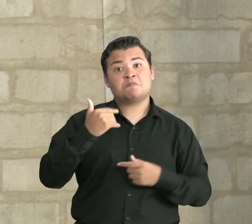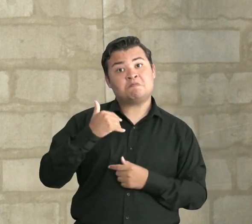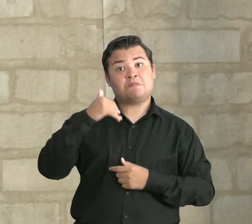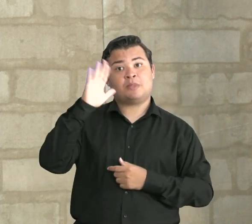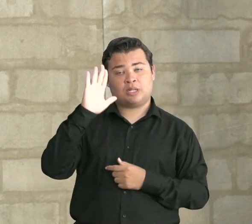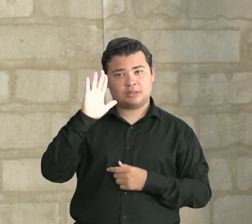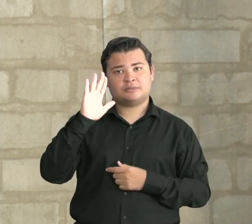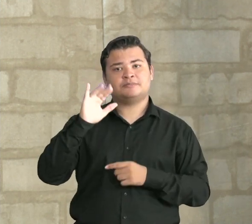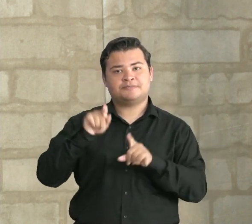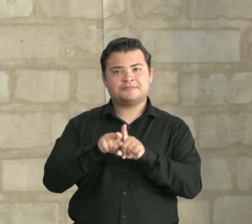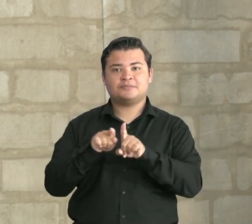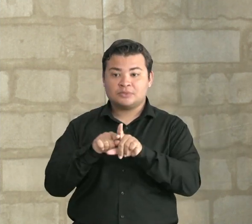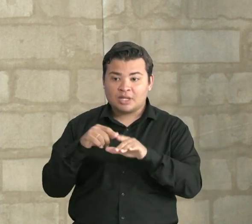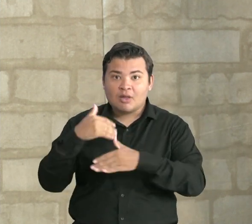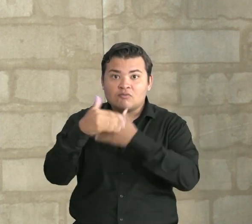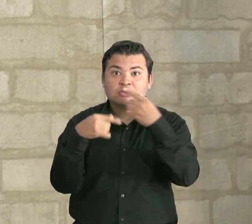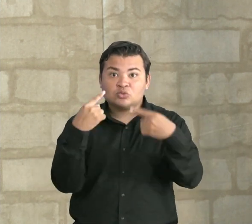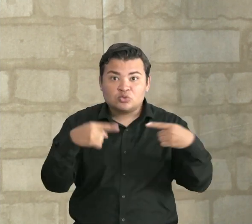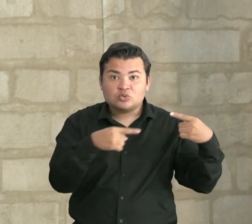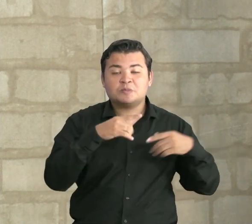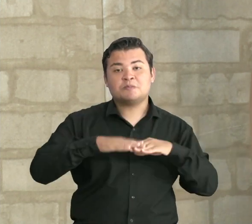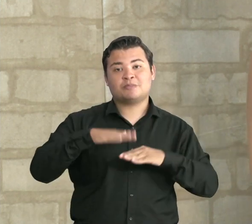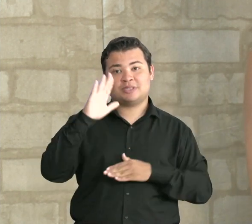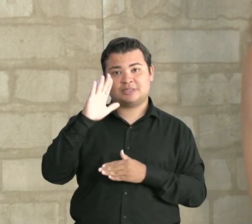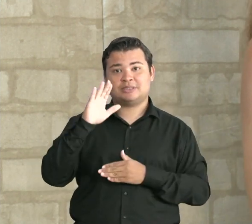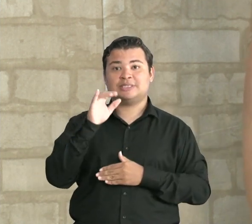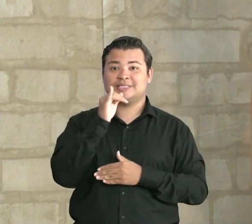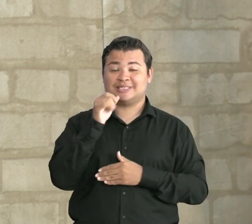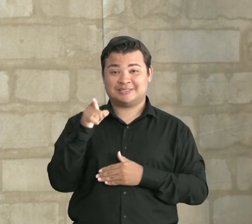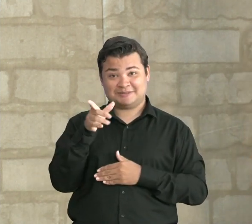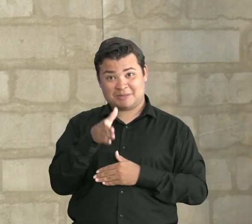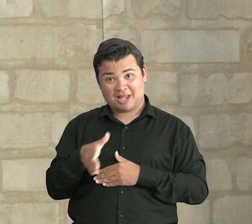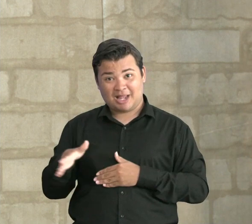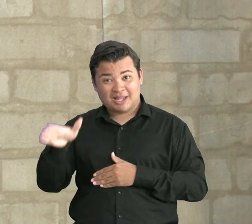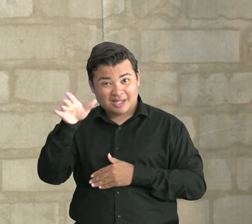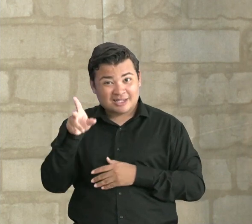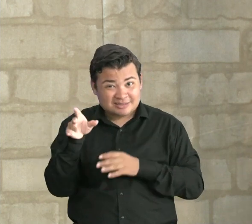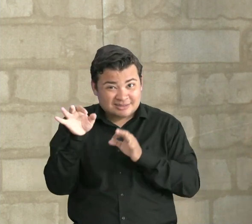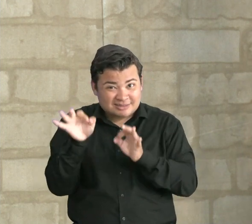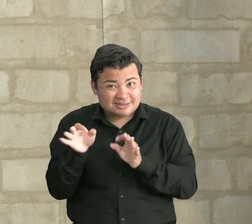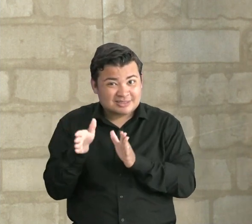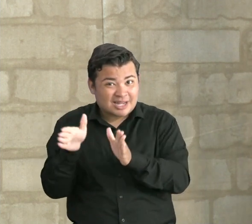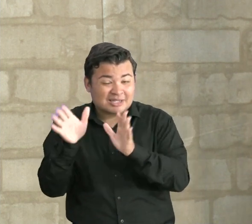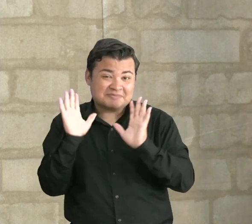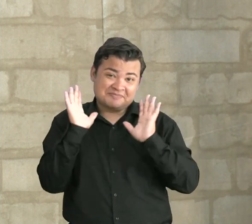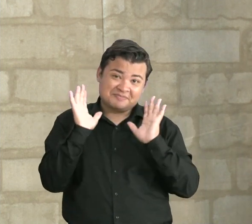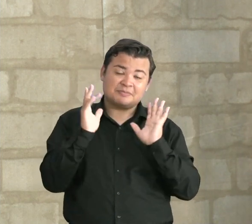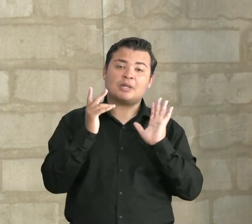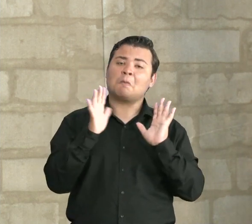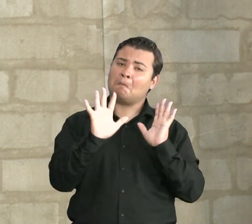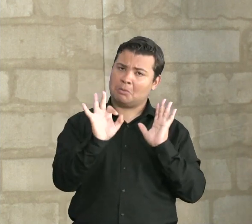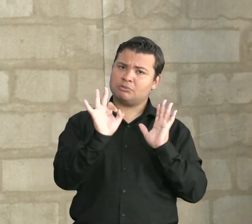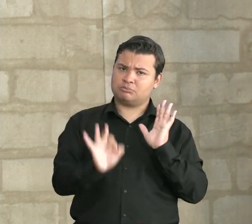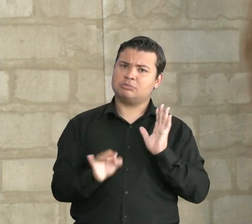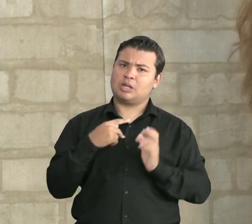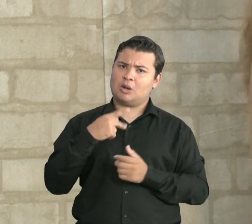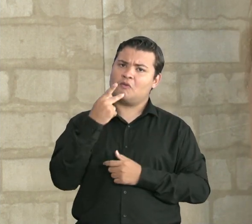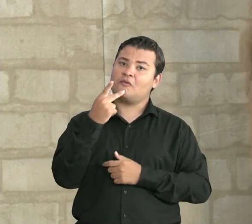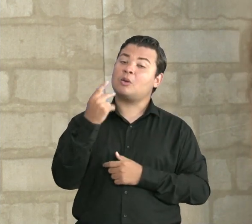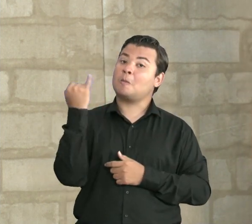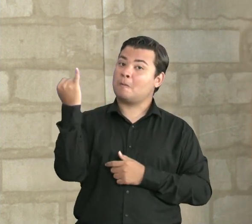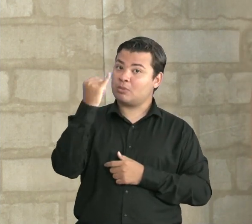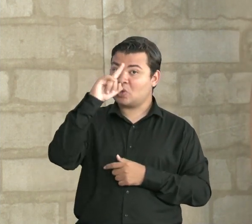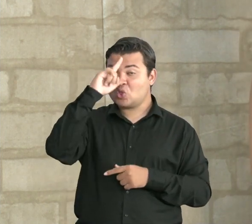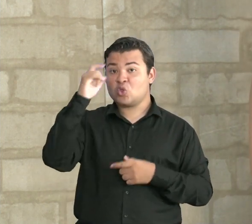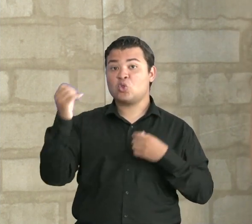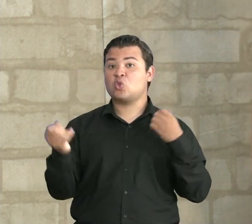que avançar mais nessas discussões, se o caminho seria esse mesmo. Não que eu negue a importância aí da